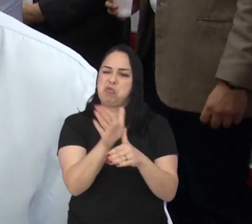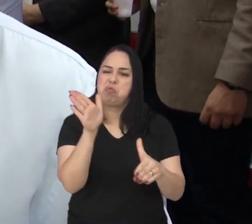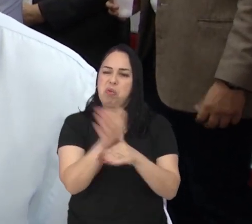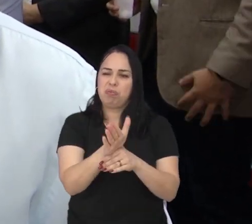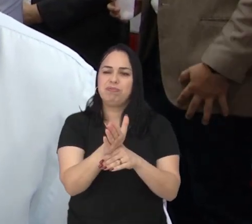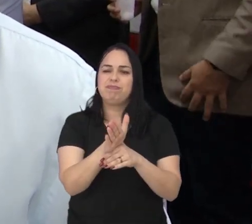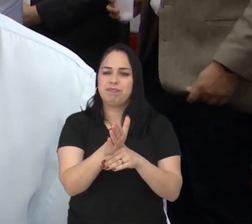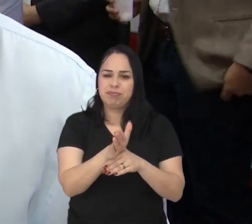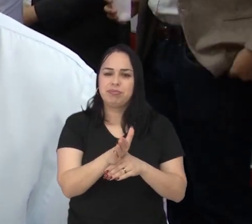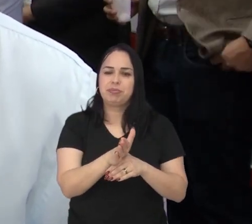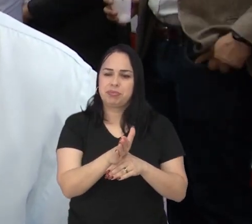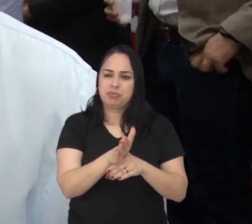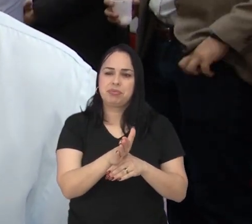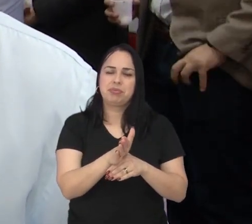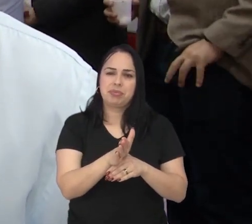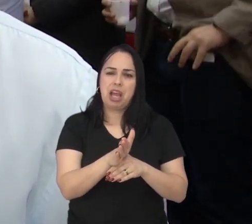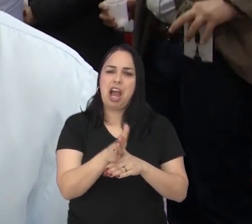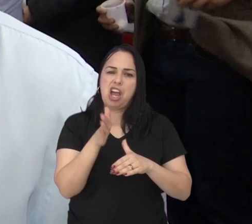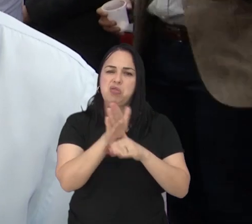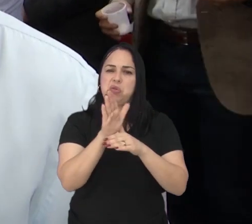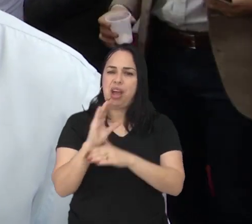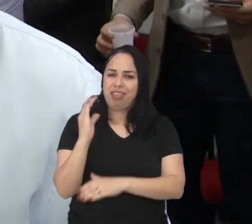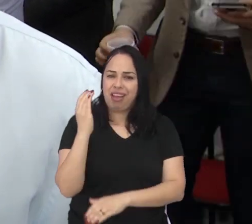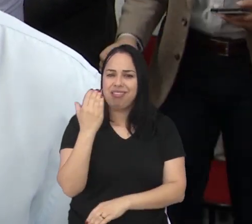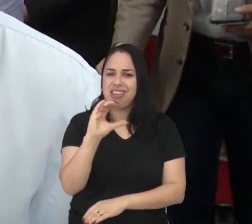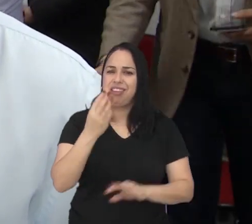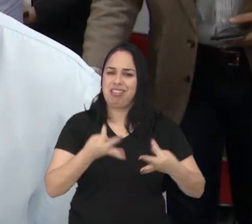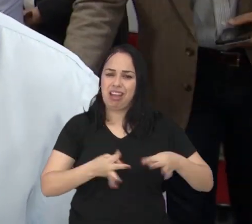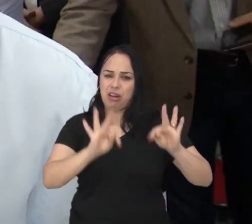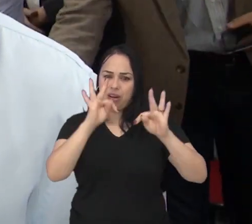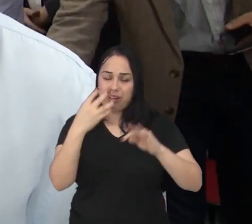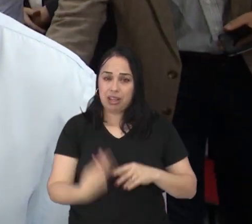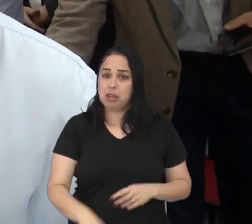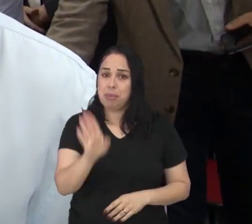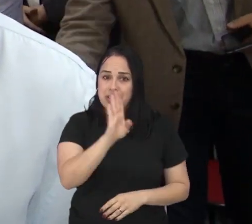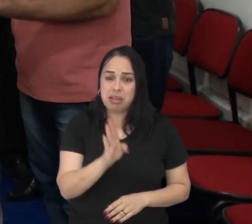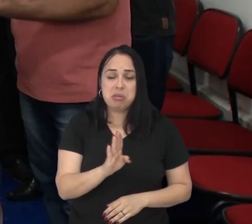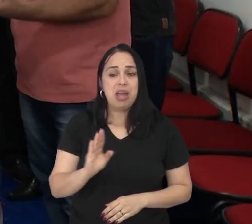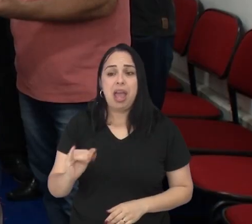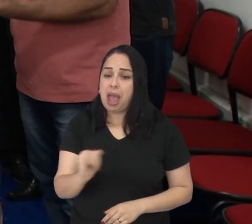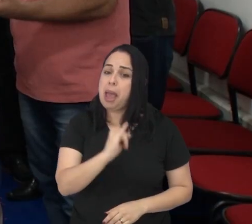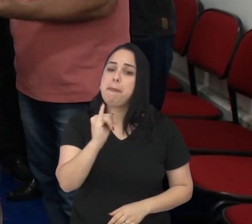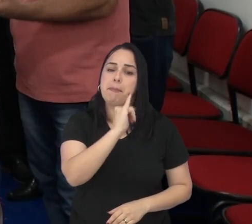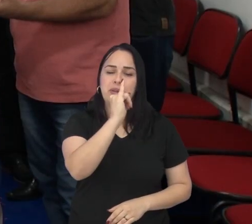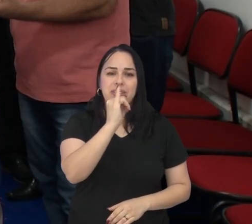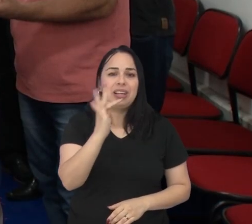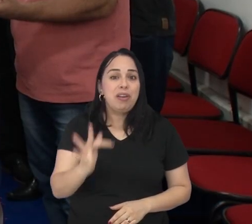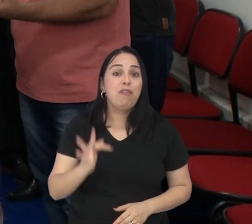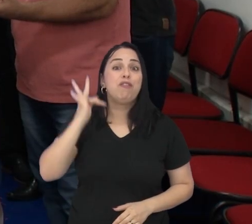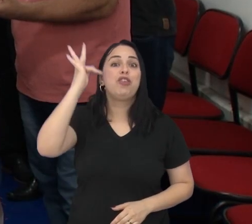aquele ali contribuiu para a ciência e tecnologia do nosso país.